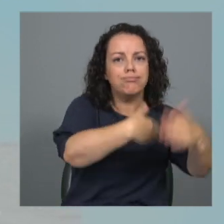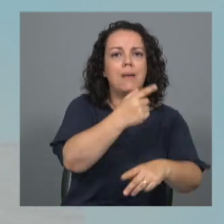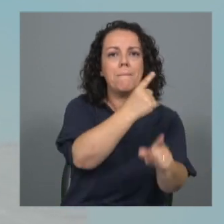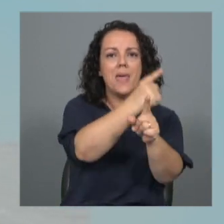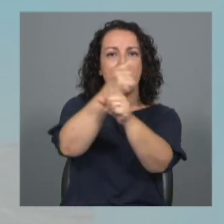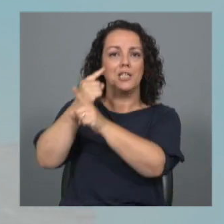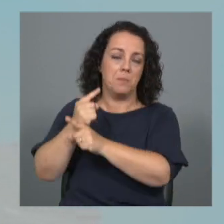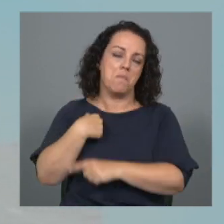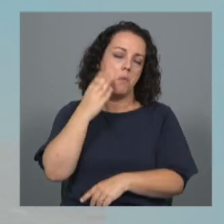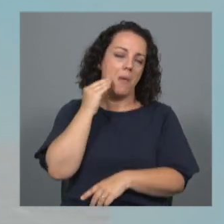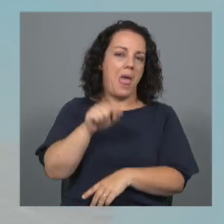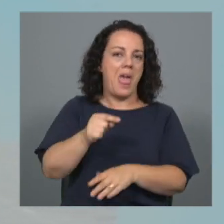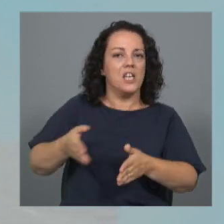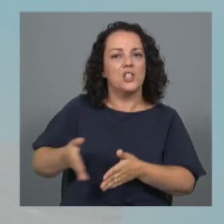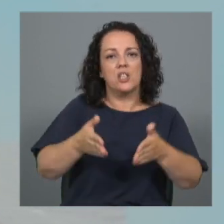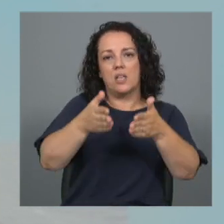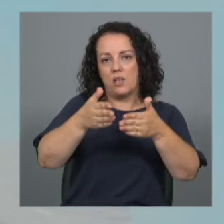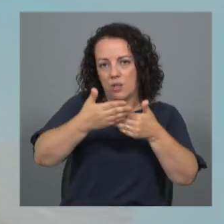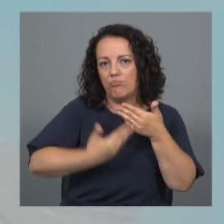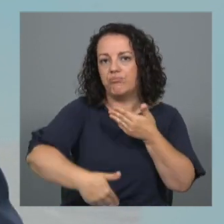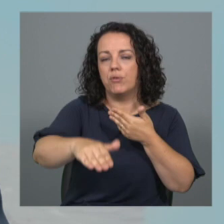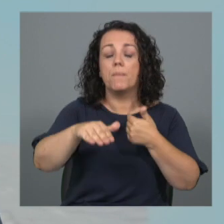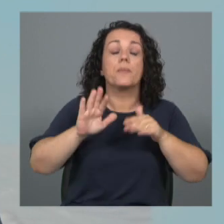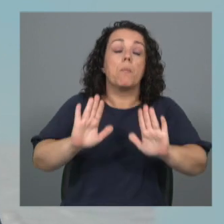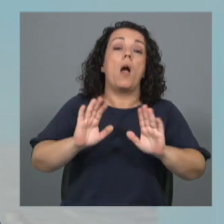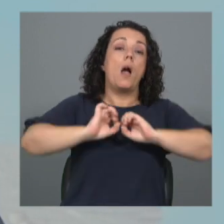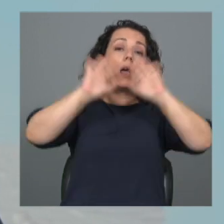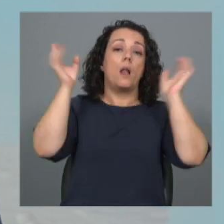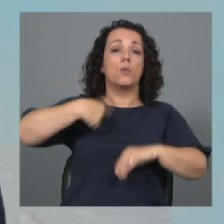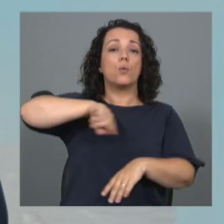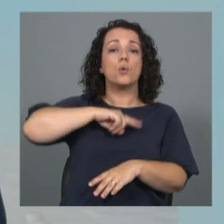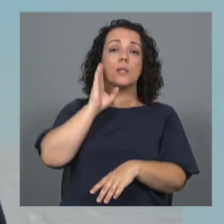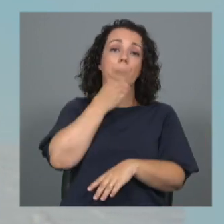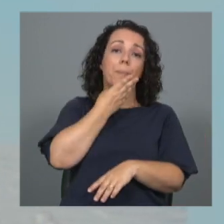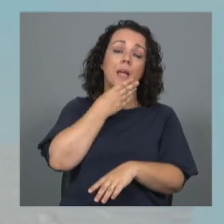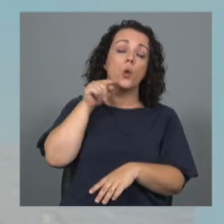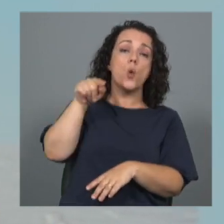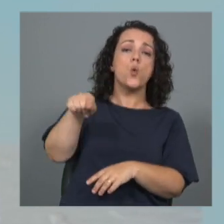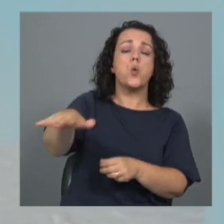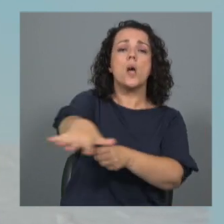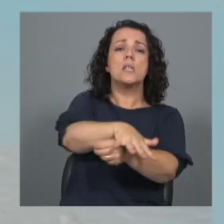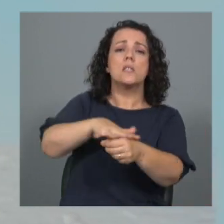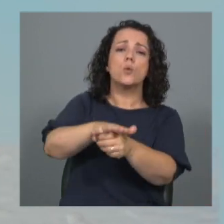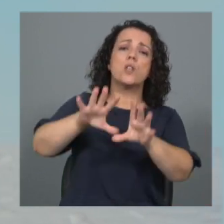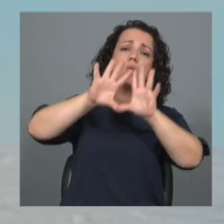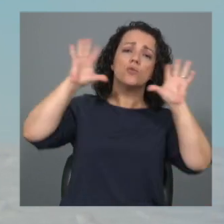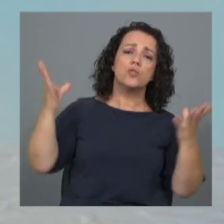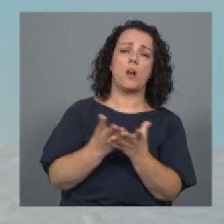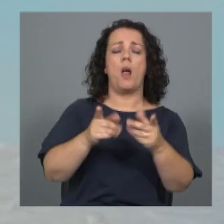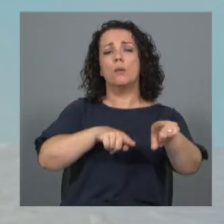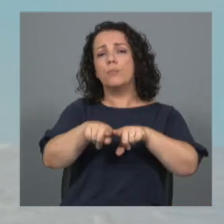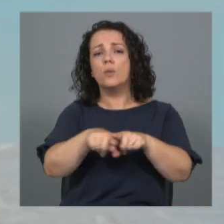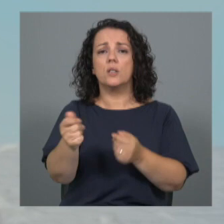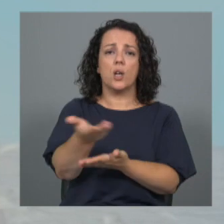a estratégia a seguir. Agora, como é óbvio, todos estamos dependentes de um contexto macroeconómico,